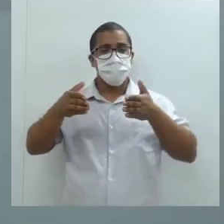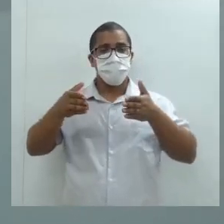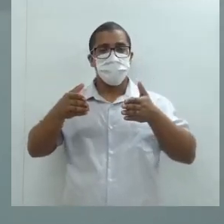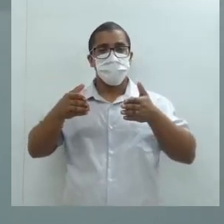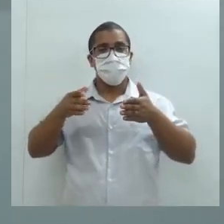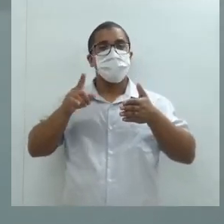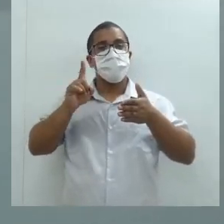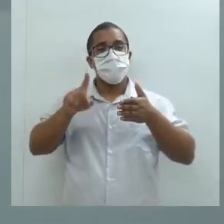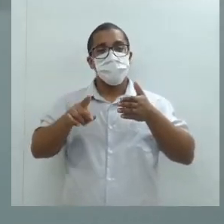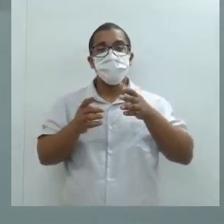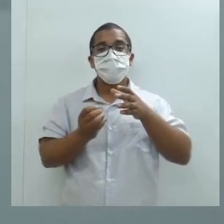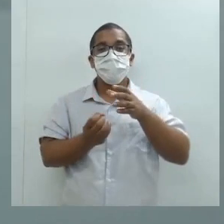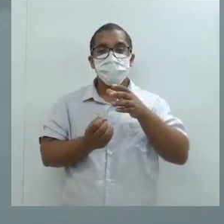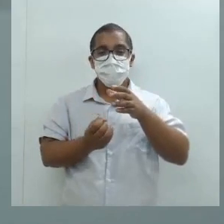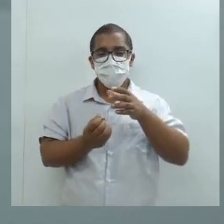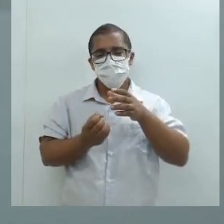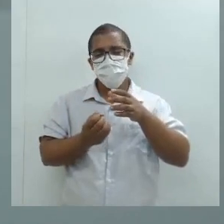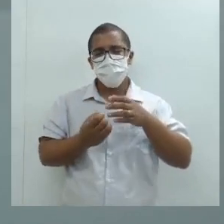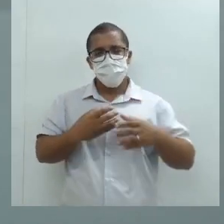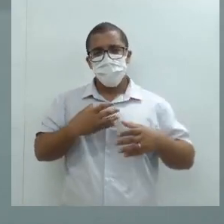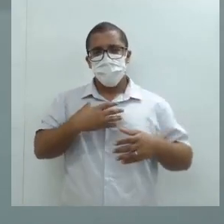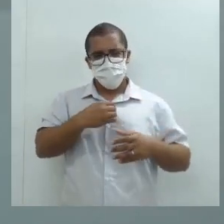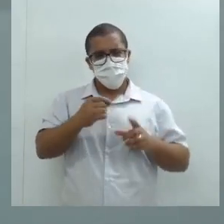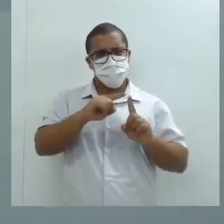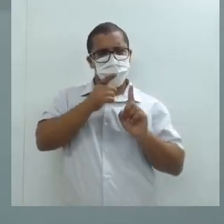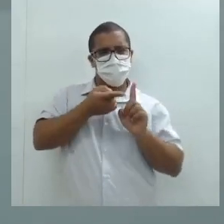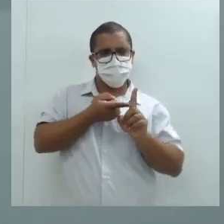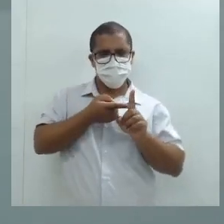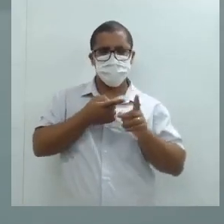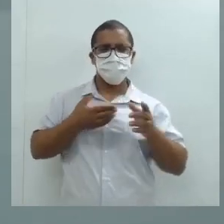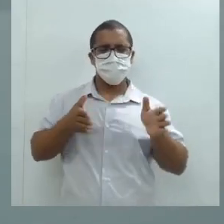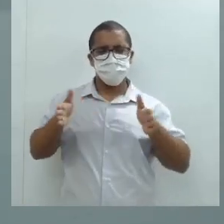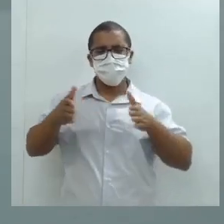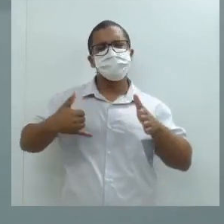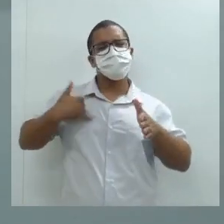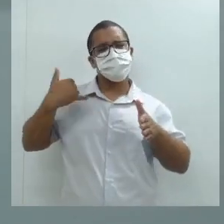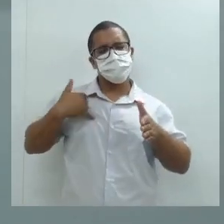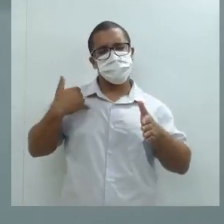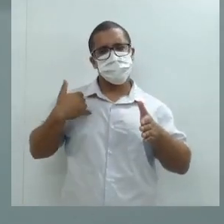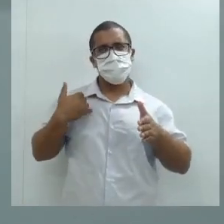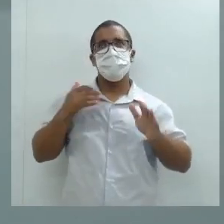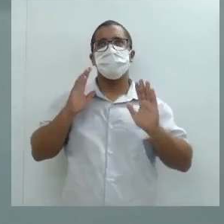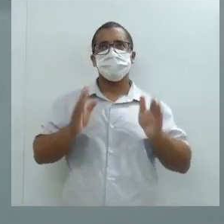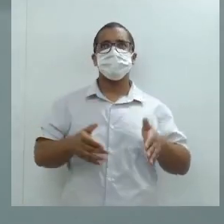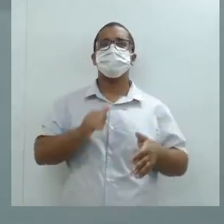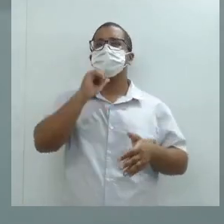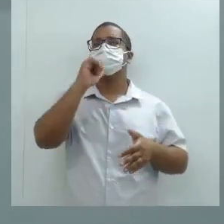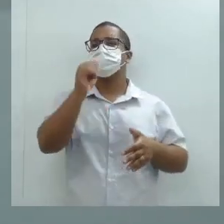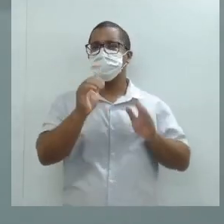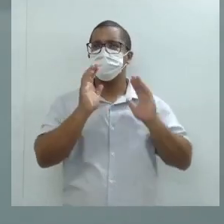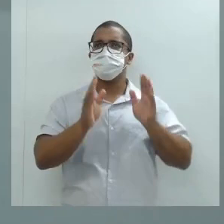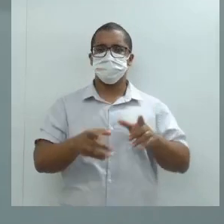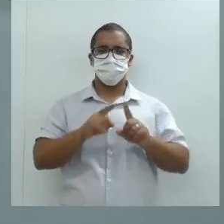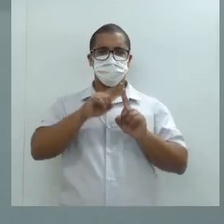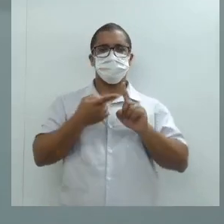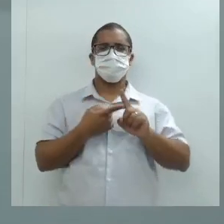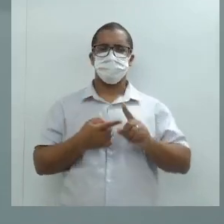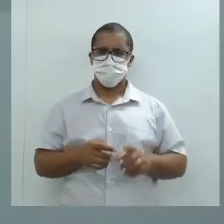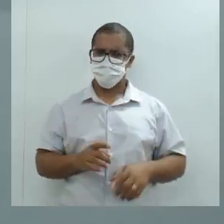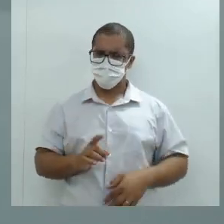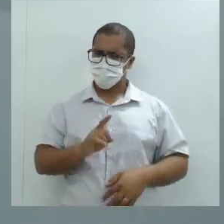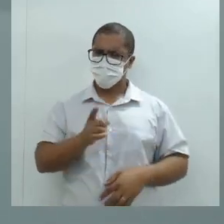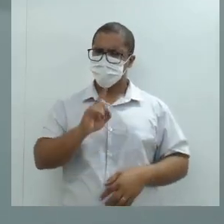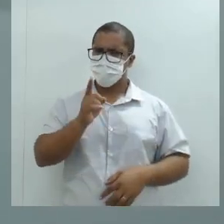dessa reprodução nessa idade. Então, não é porque teve a primeira maturação que ela vai reproduzir.